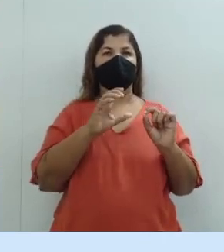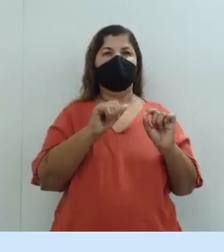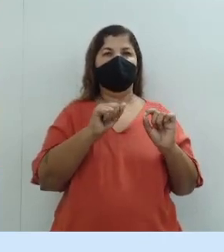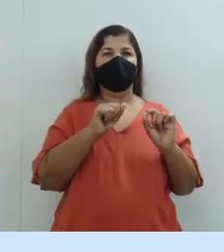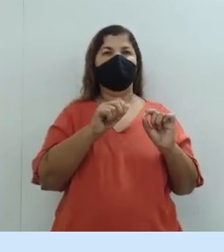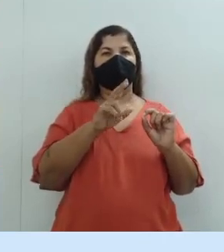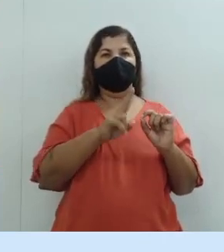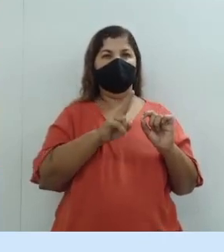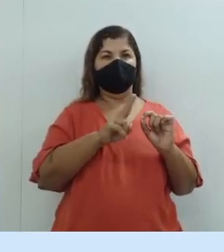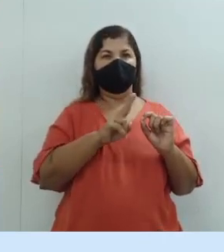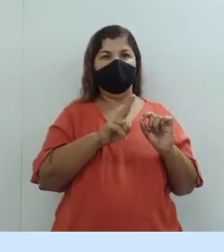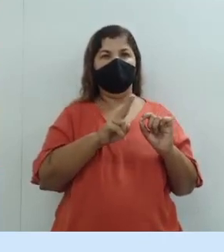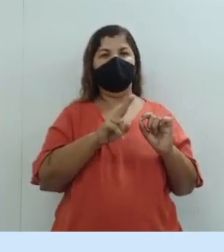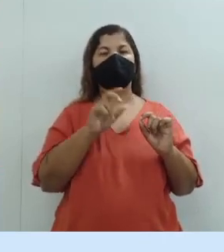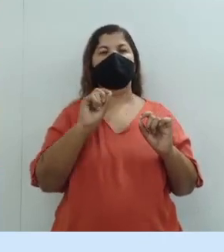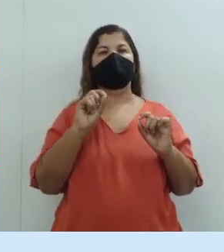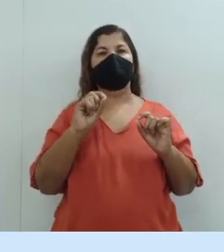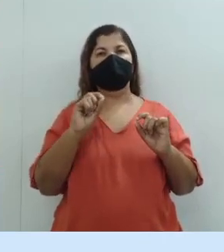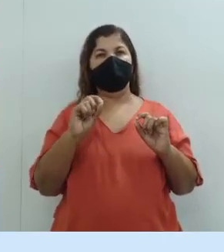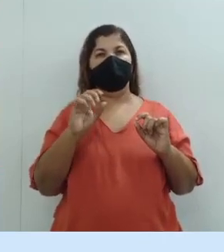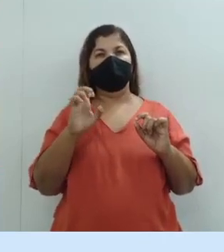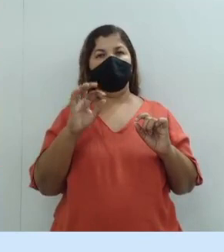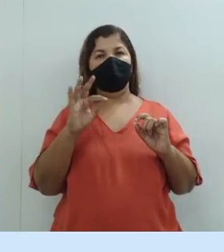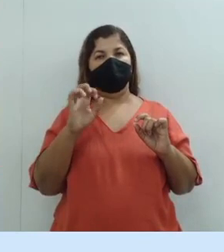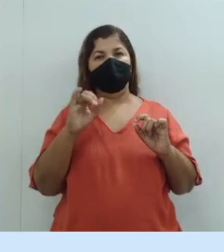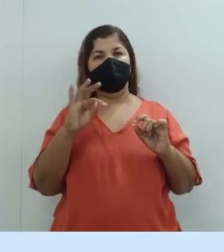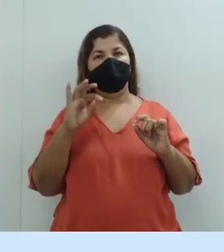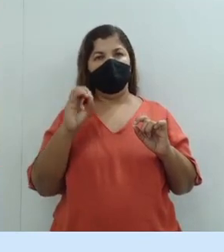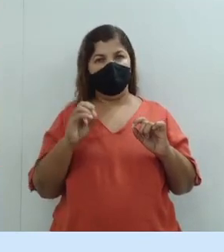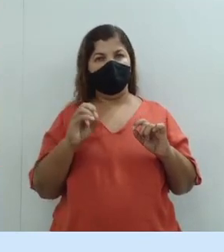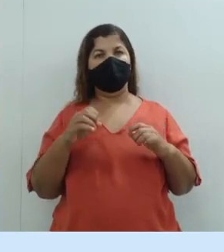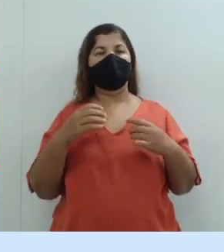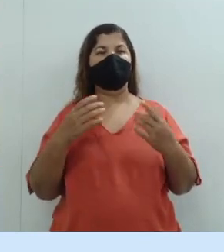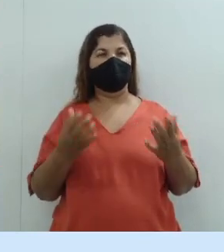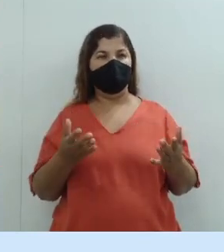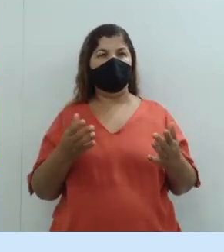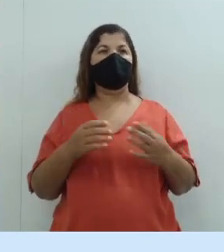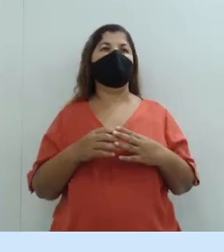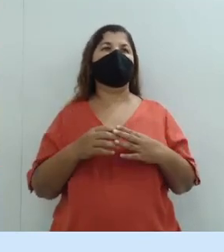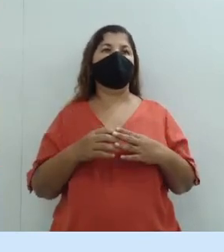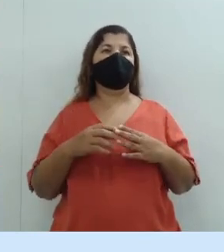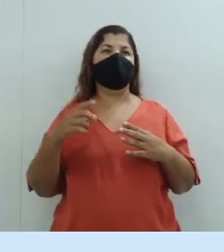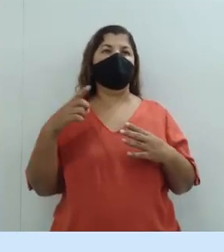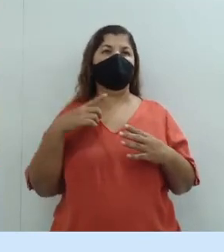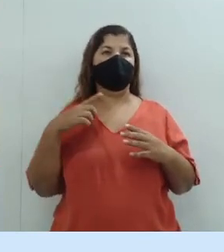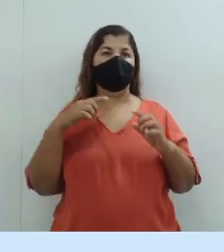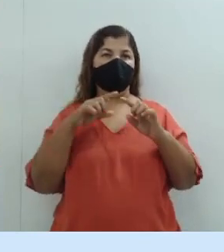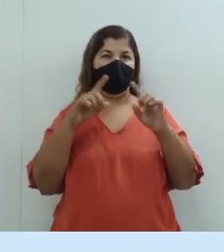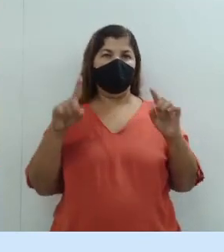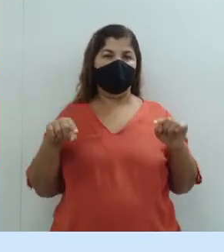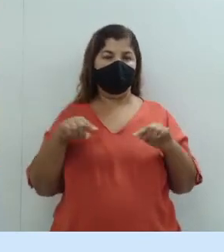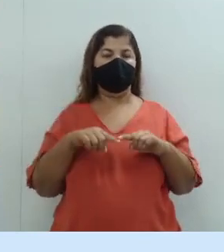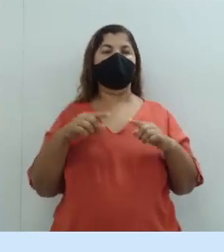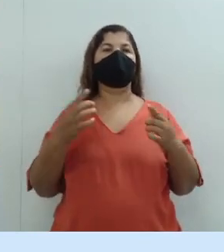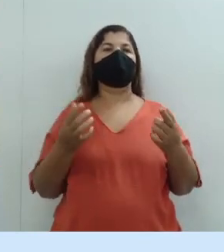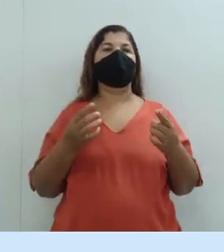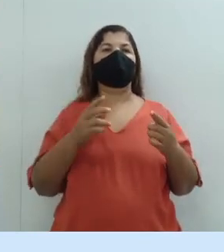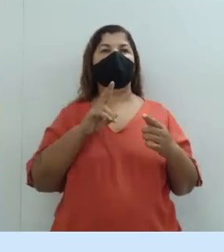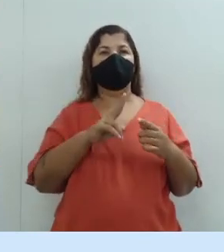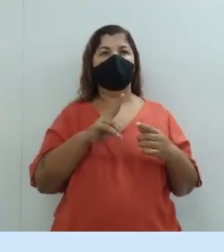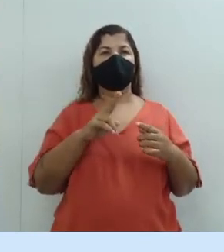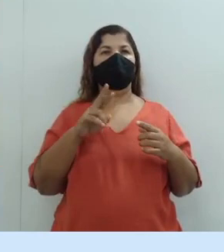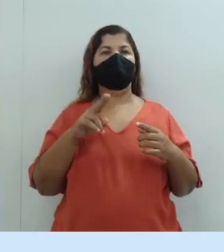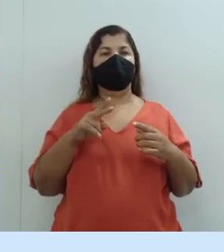o efeito, que é a intensidade da corrente elétrica para um resistor. Então, a gente tem aí que a forma U é igual a